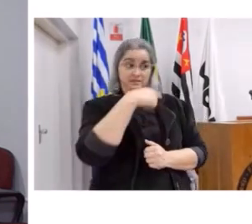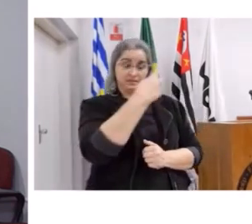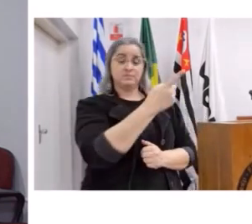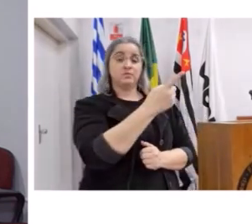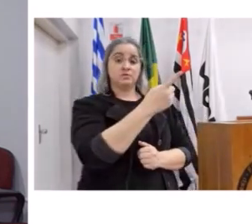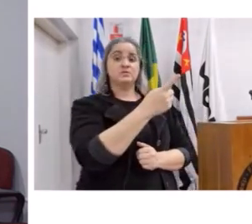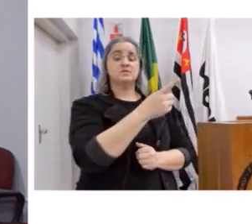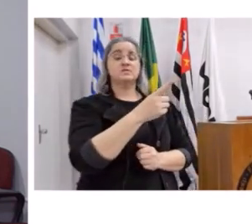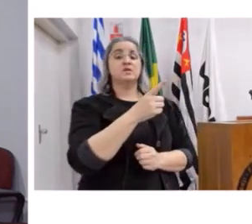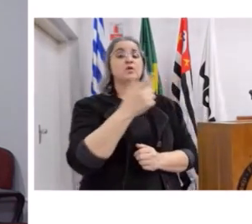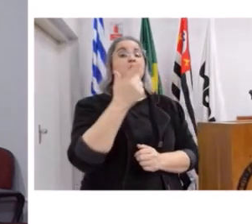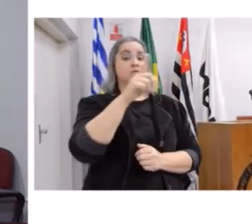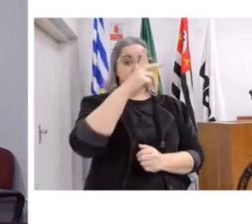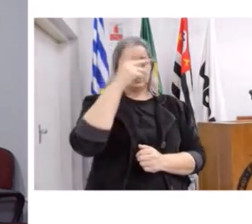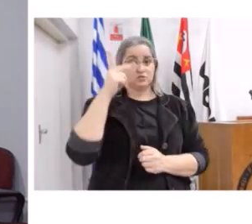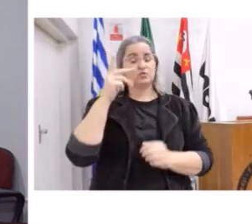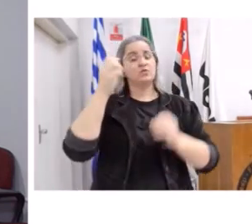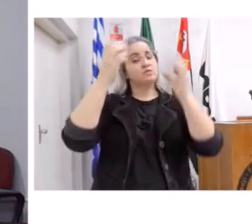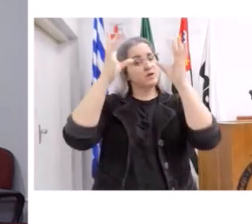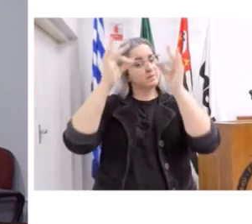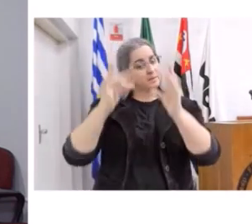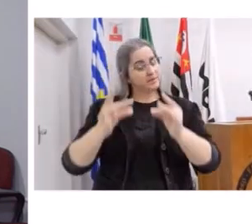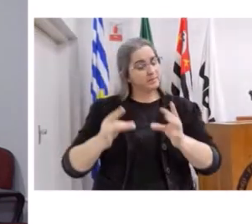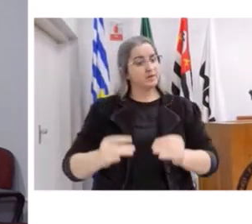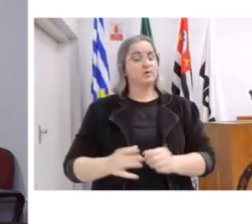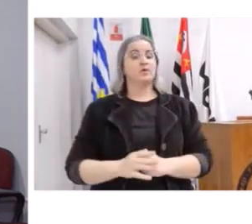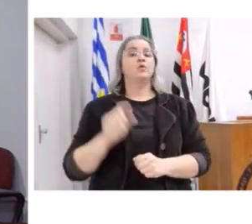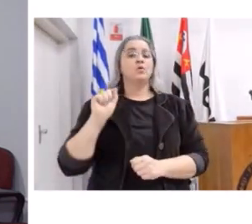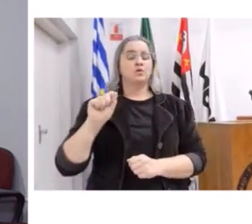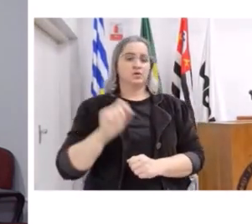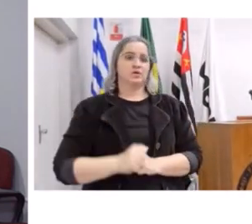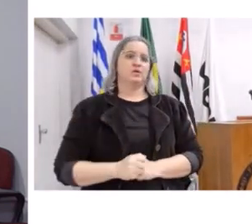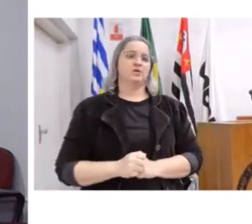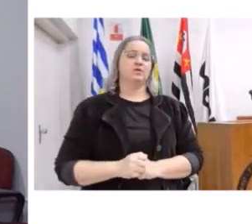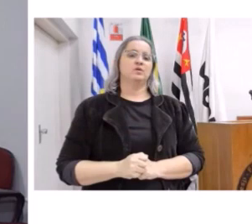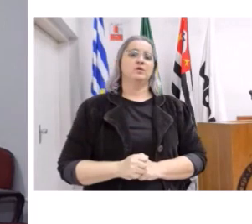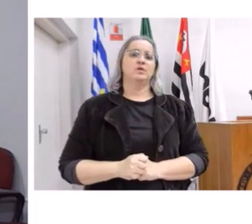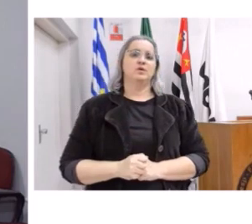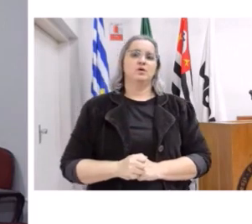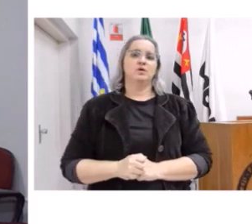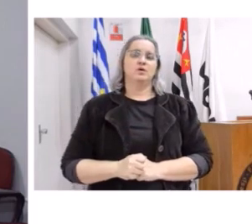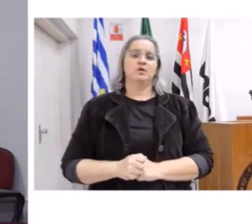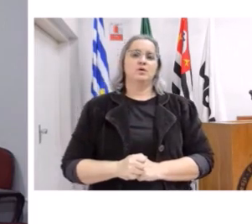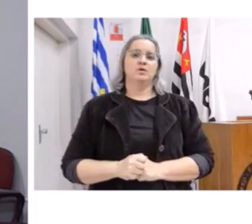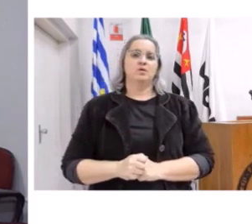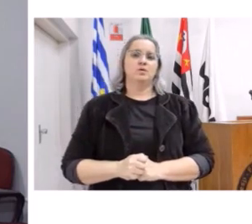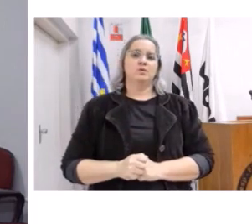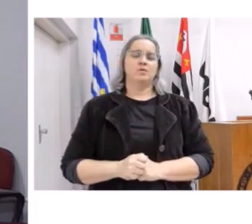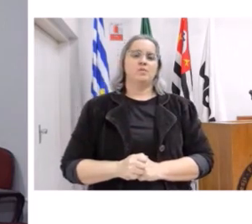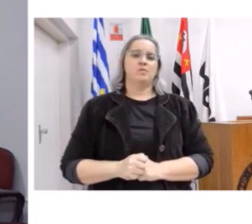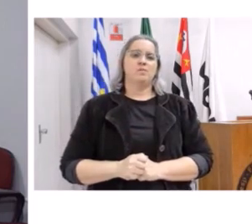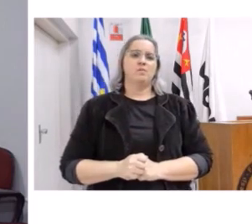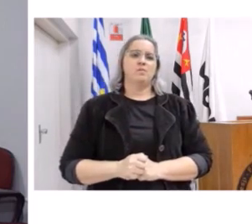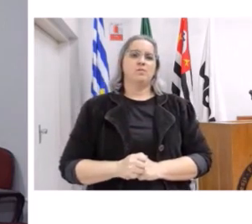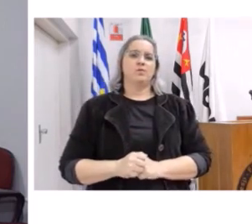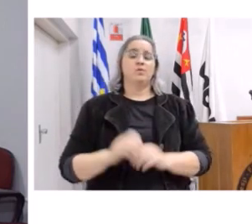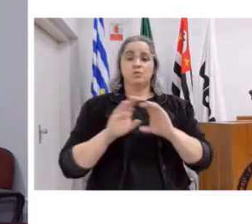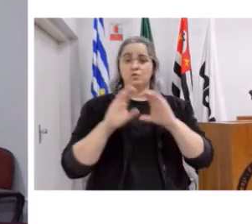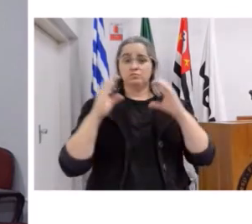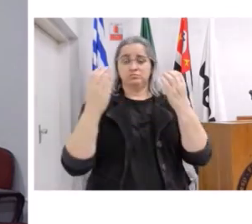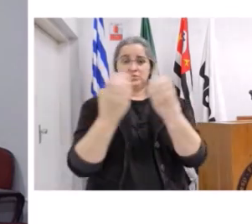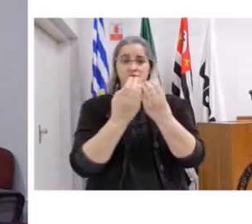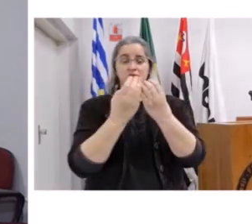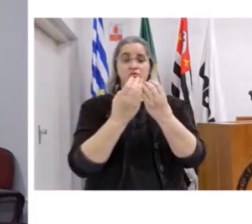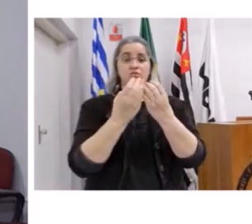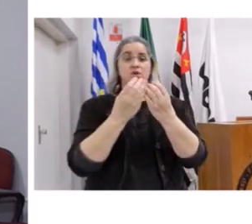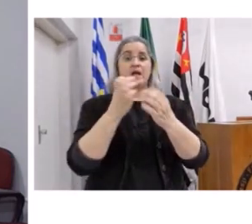esse comentário. O Conselho Regional de Odontologia, temos a odontóloga, né, que pode até